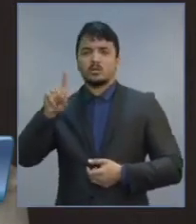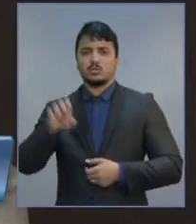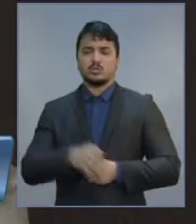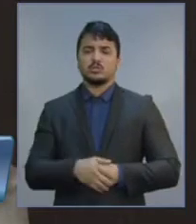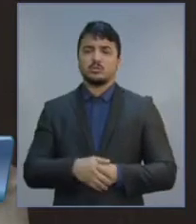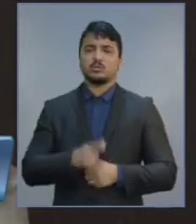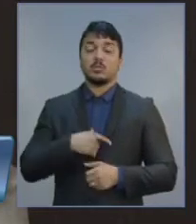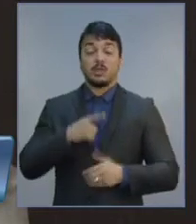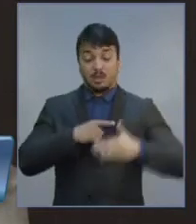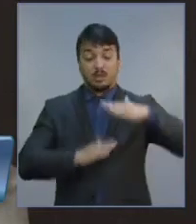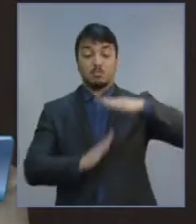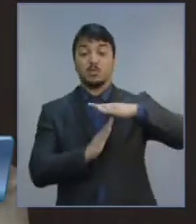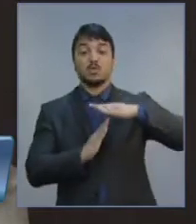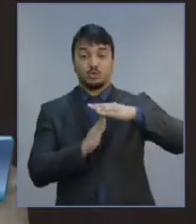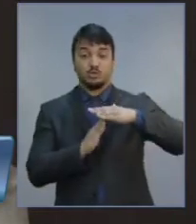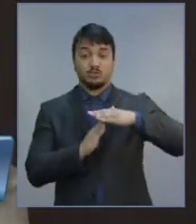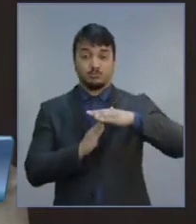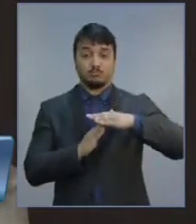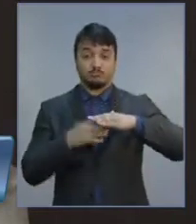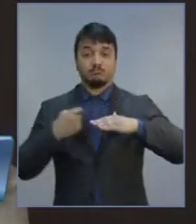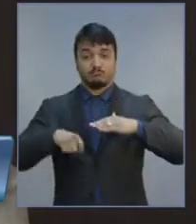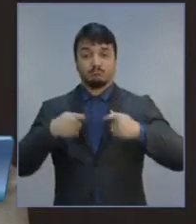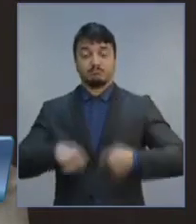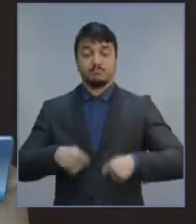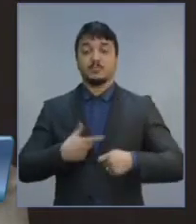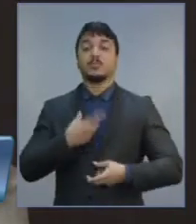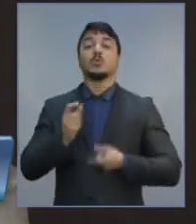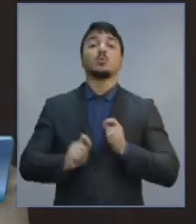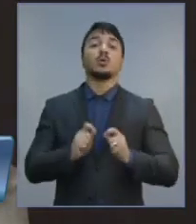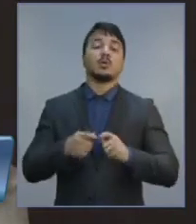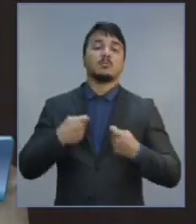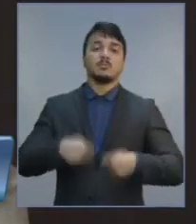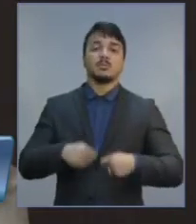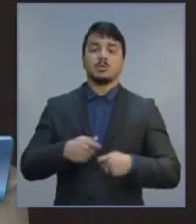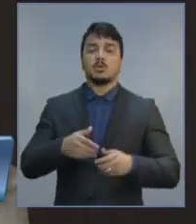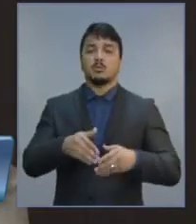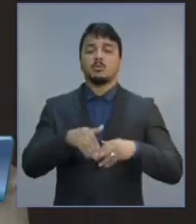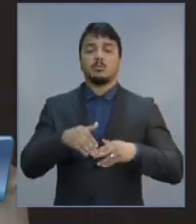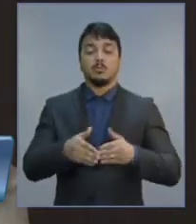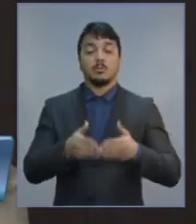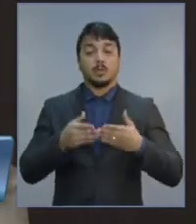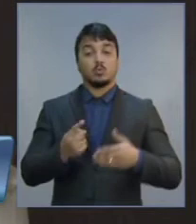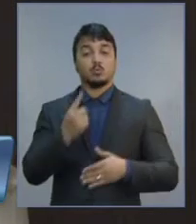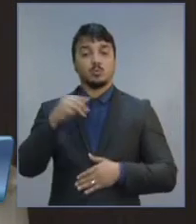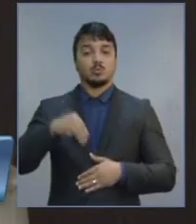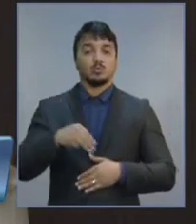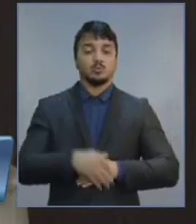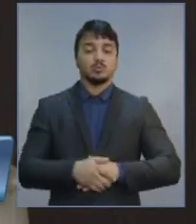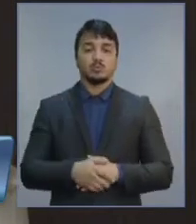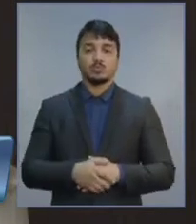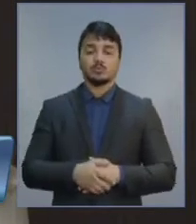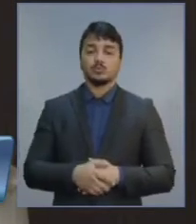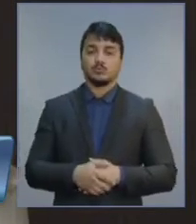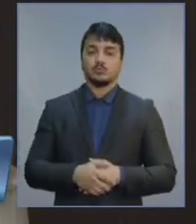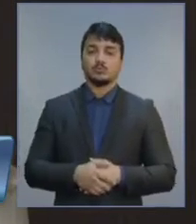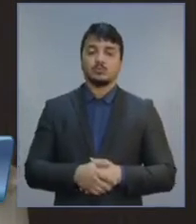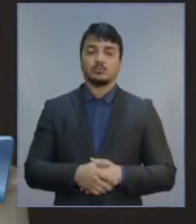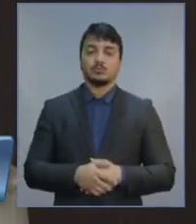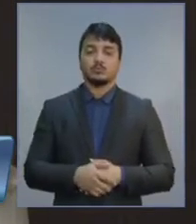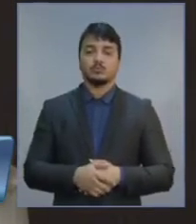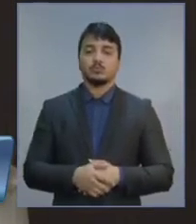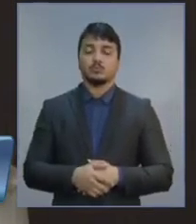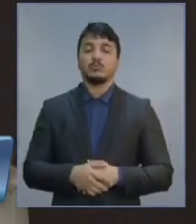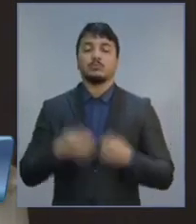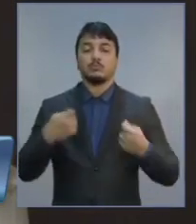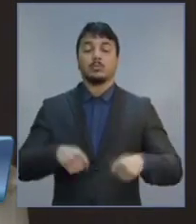ela tem um limite. É necessário, e aqui eu peço mais um minuto de Vossa Excelência, presidente.